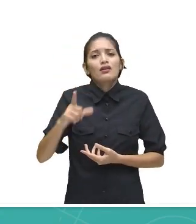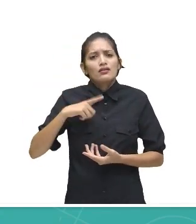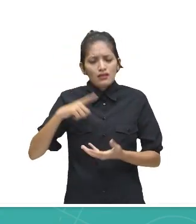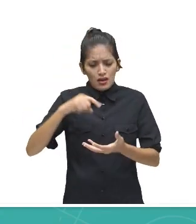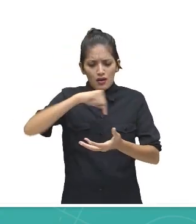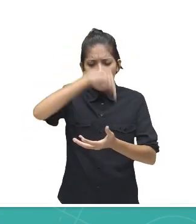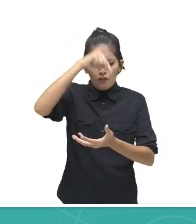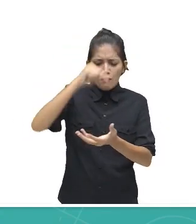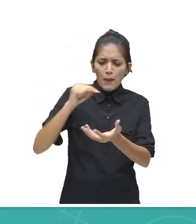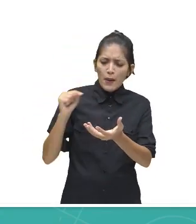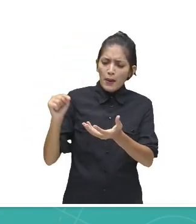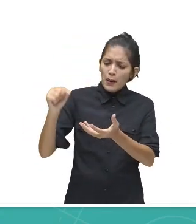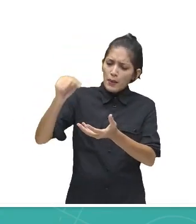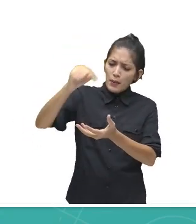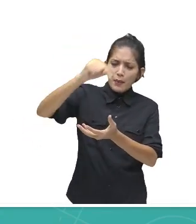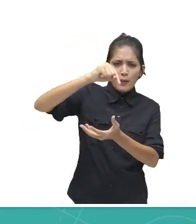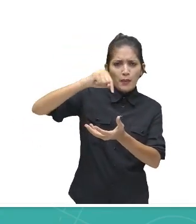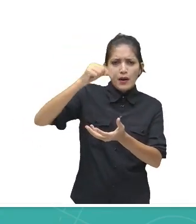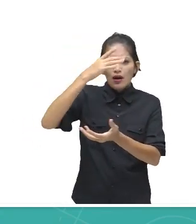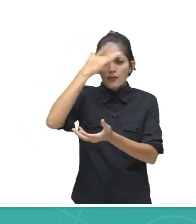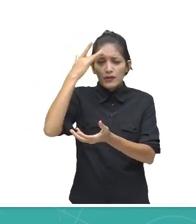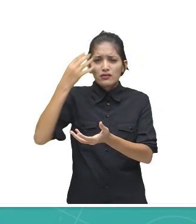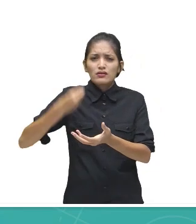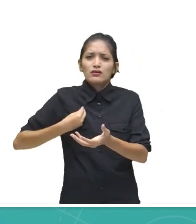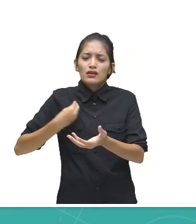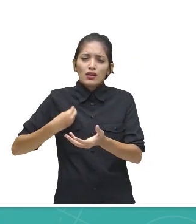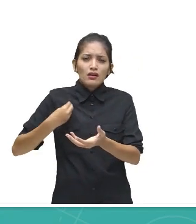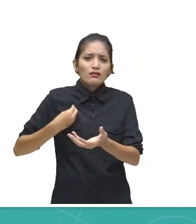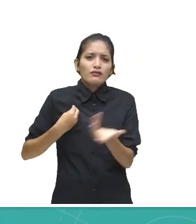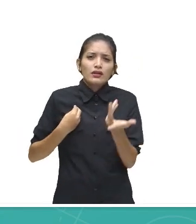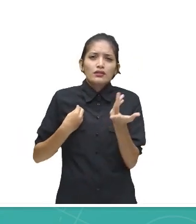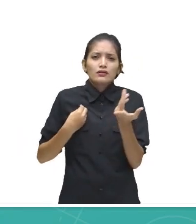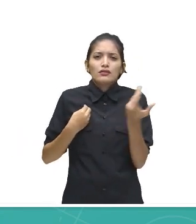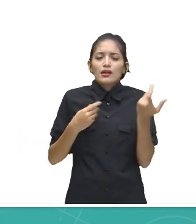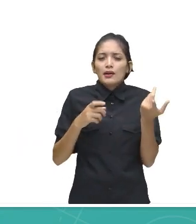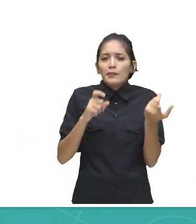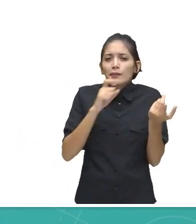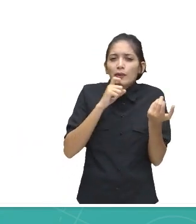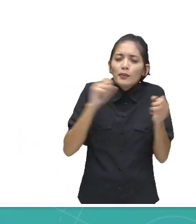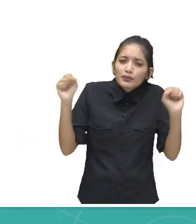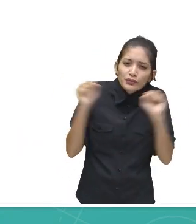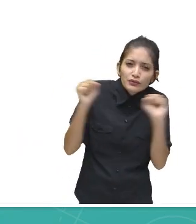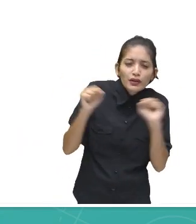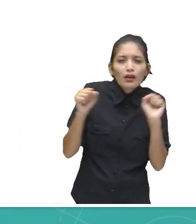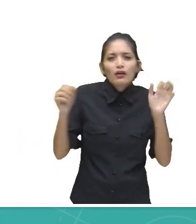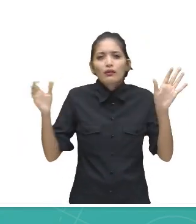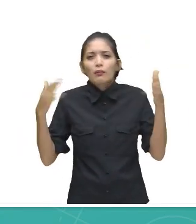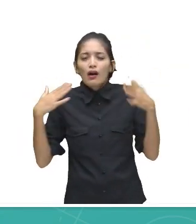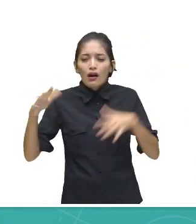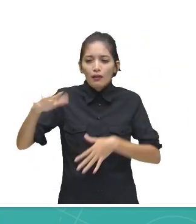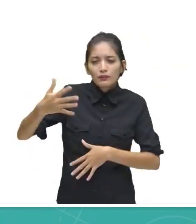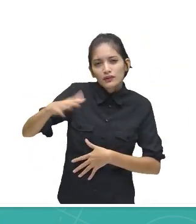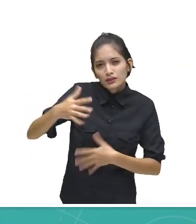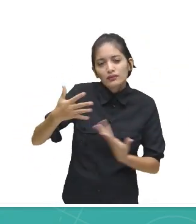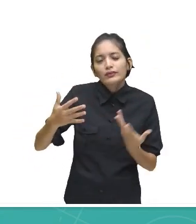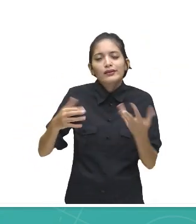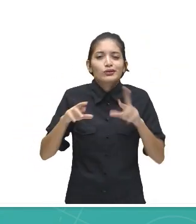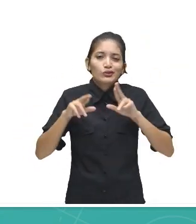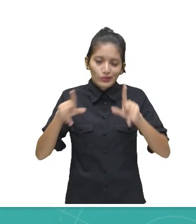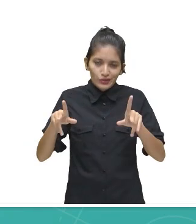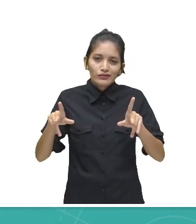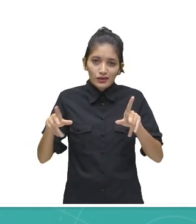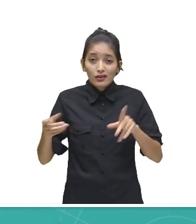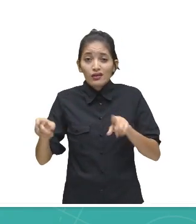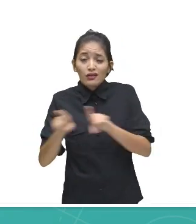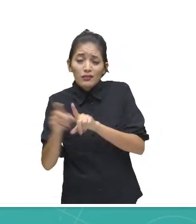uma imensidão aí de pessoas convivendo com temperaturas e características de clima diferentes e